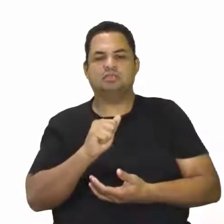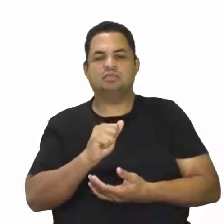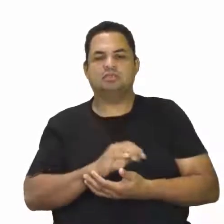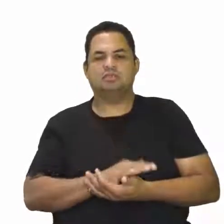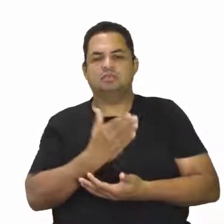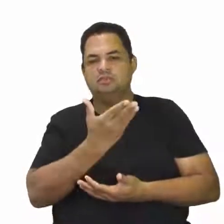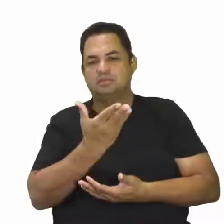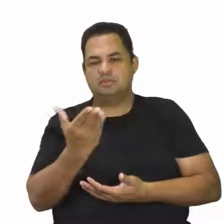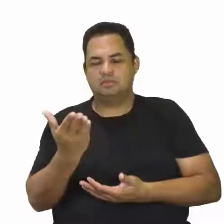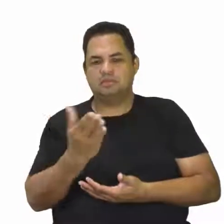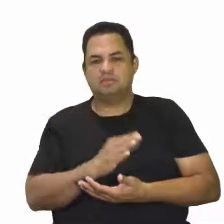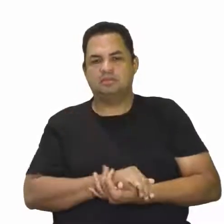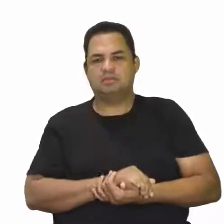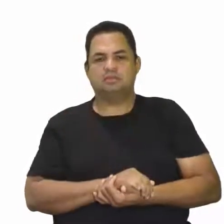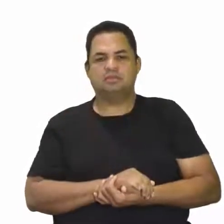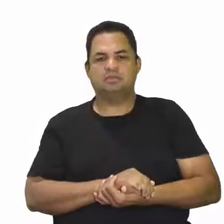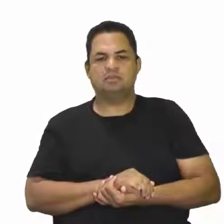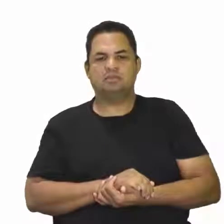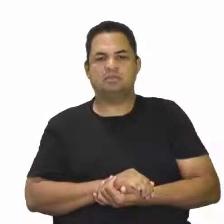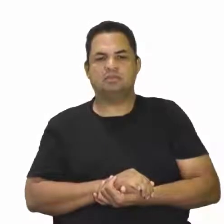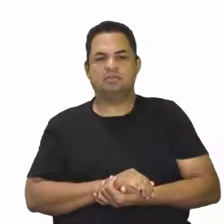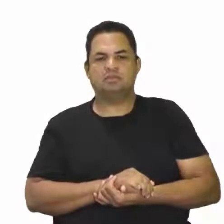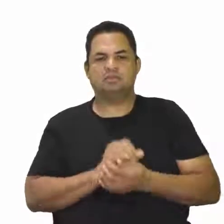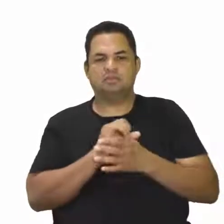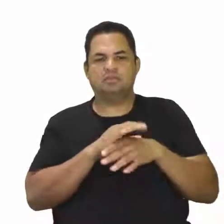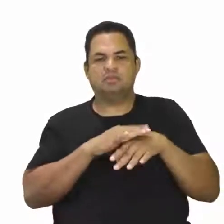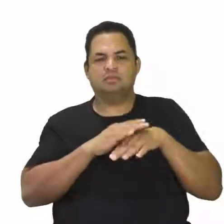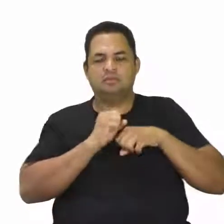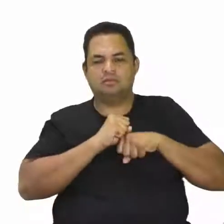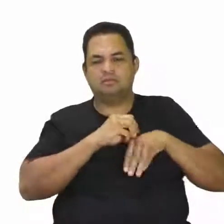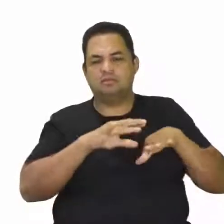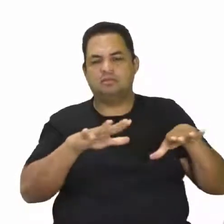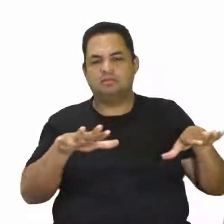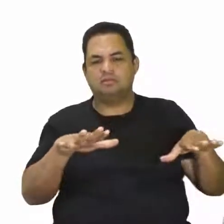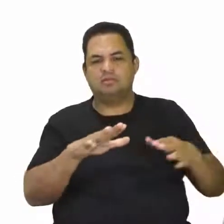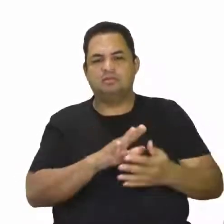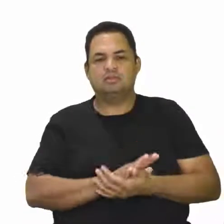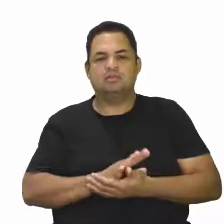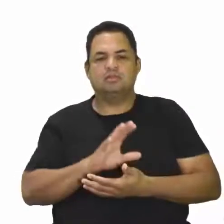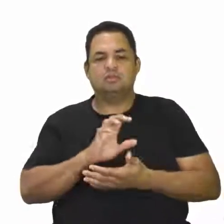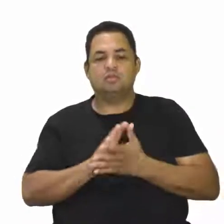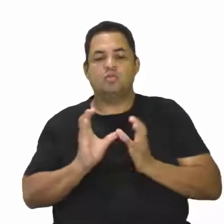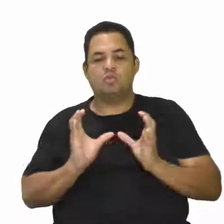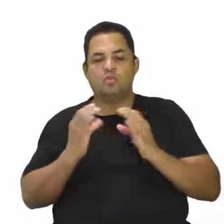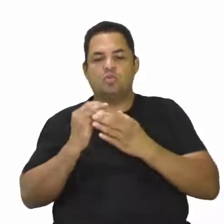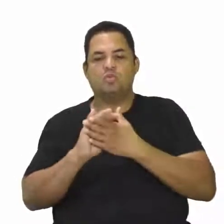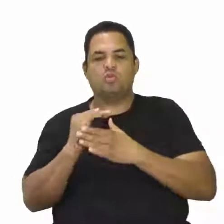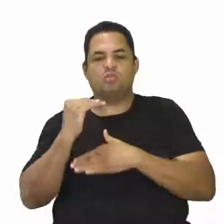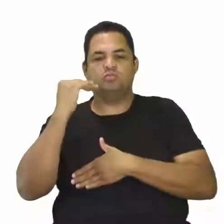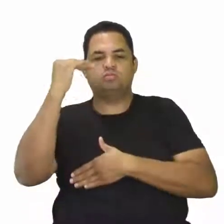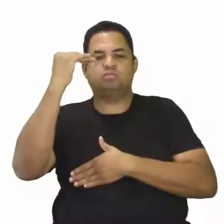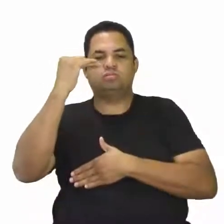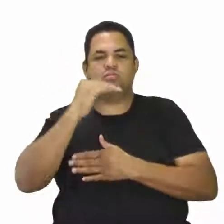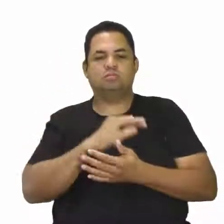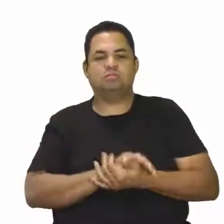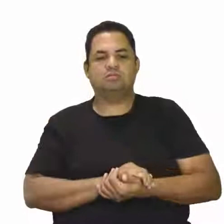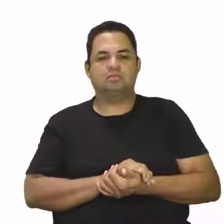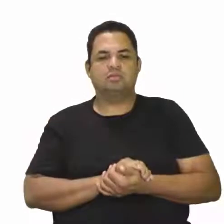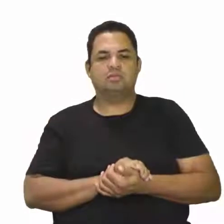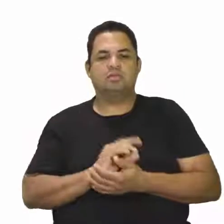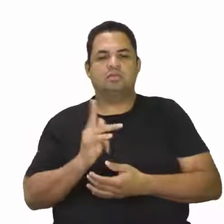Burocracia, epidemia, epidemia, élite, elite,